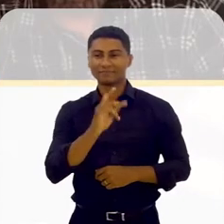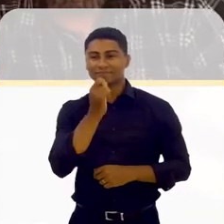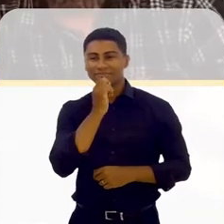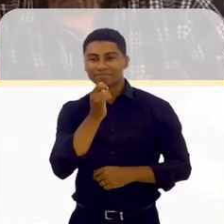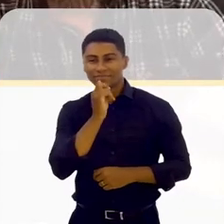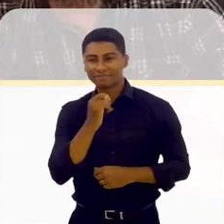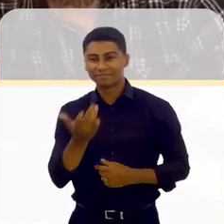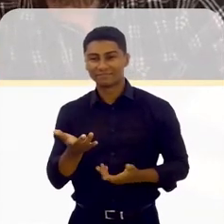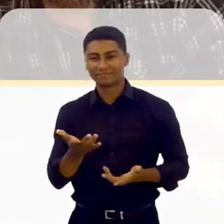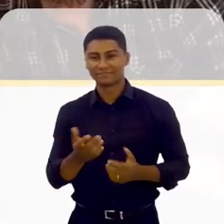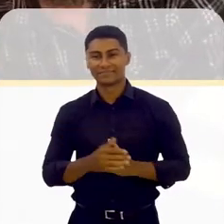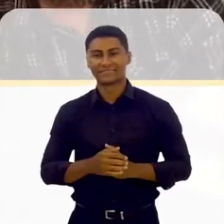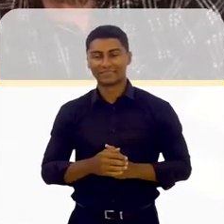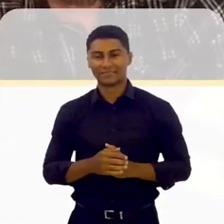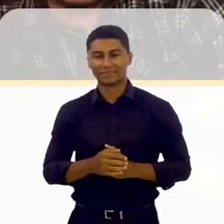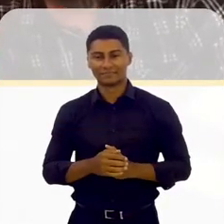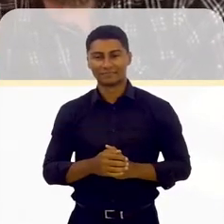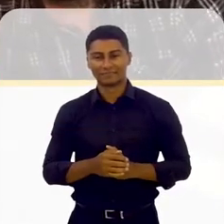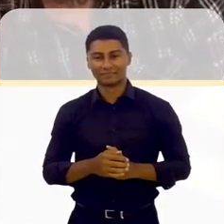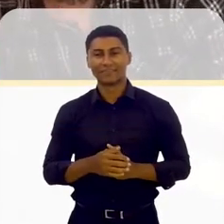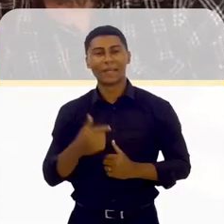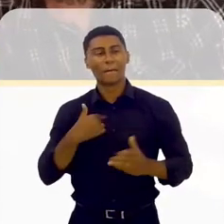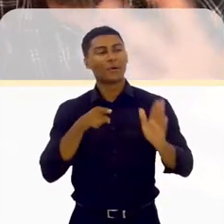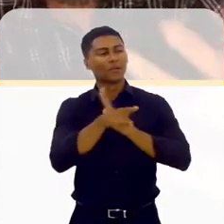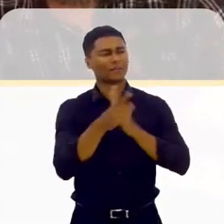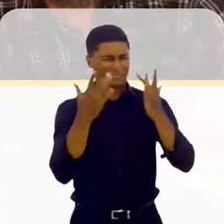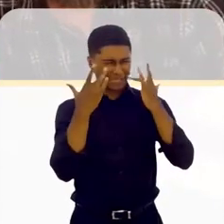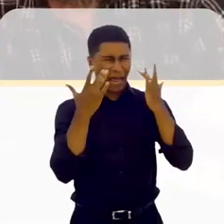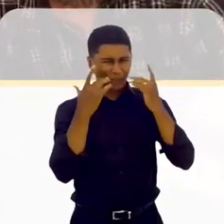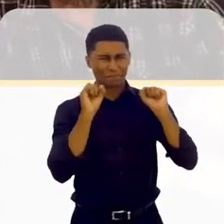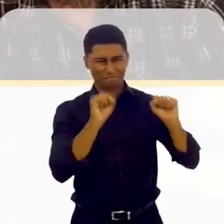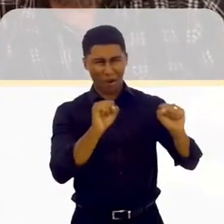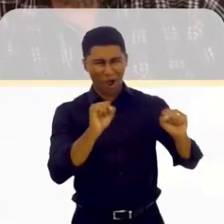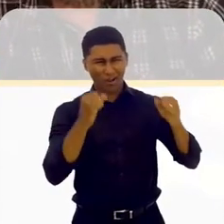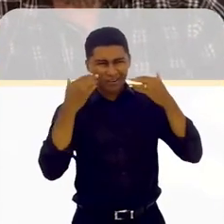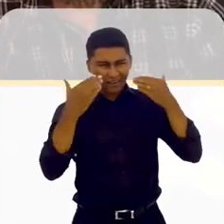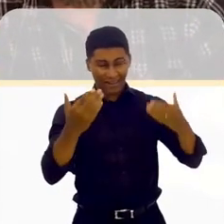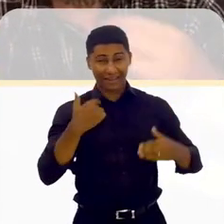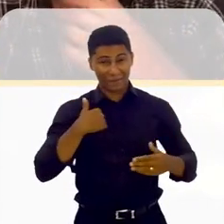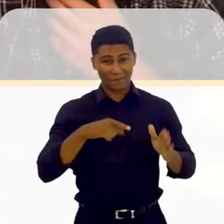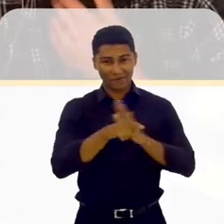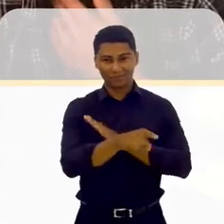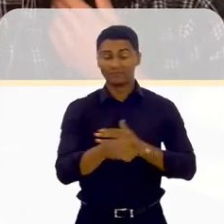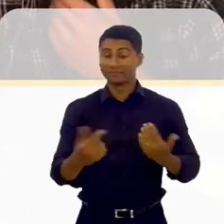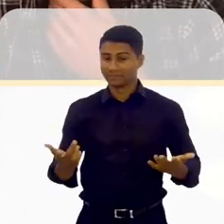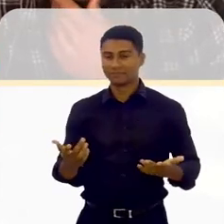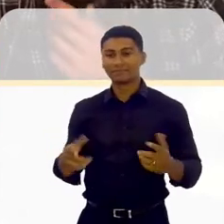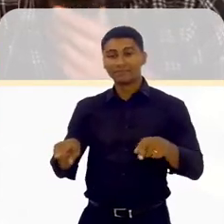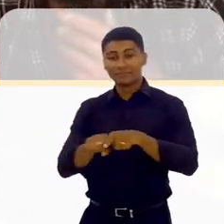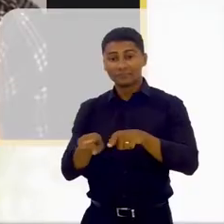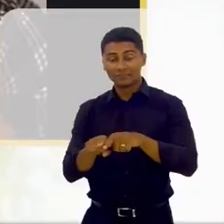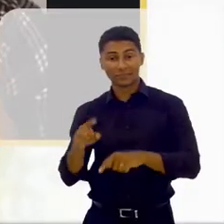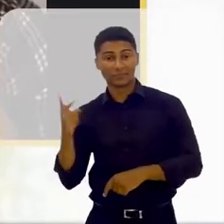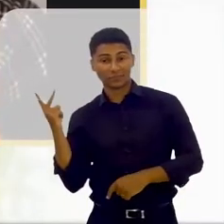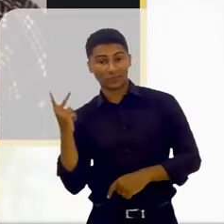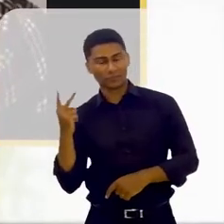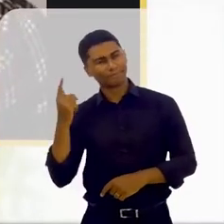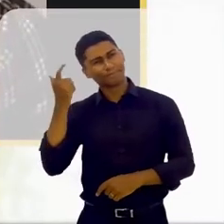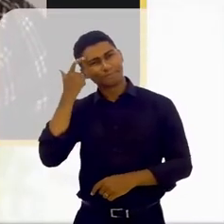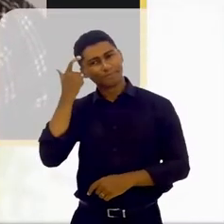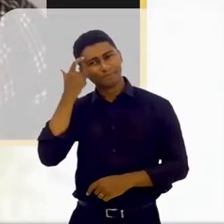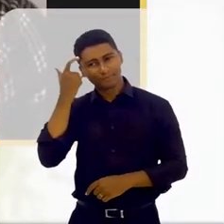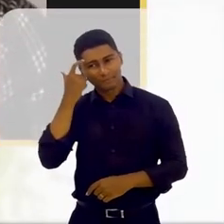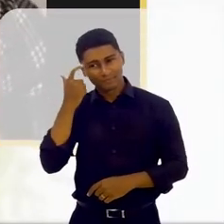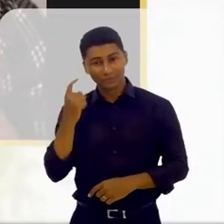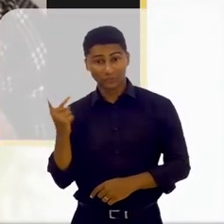de teatro? Você Pode ser entendeu? uma Então, apresentação de teatro? a gente entendia também que, pelo fato da